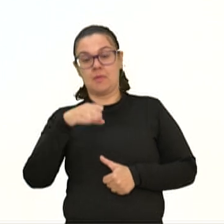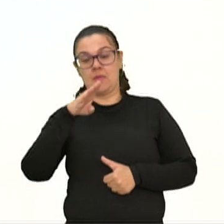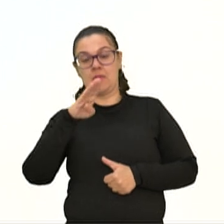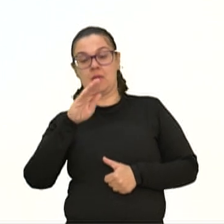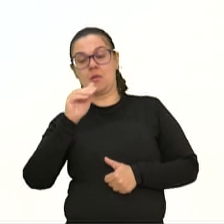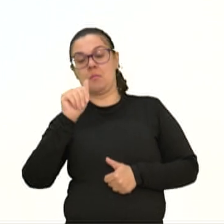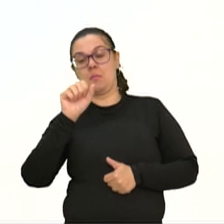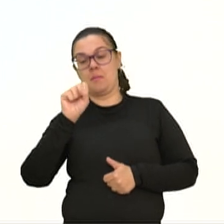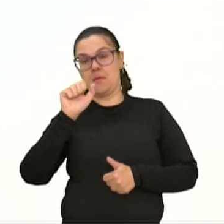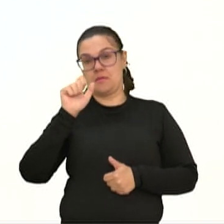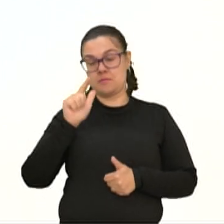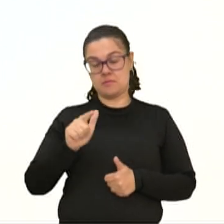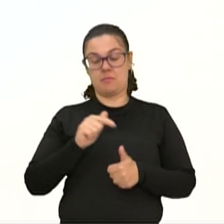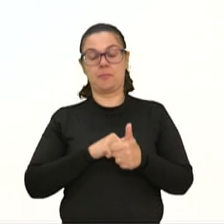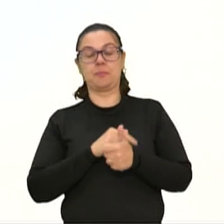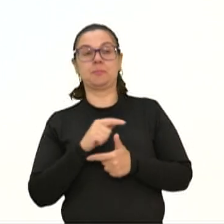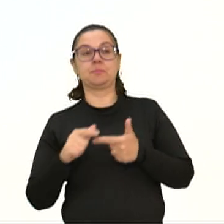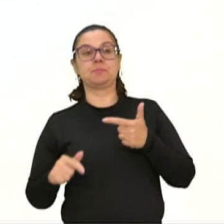basal, tá?